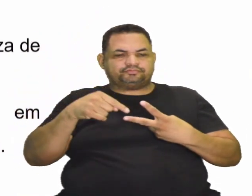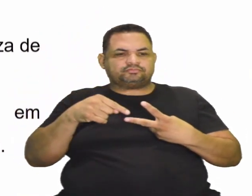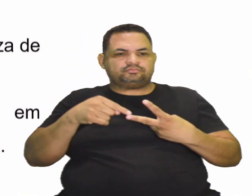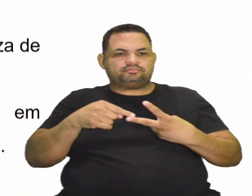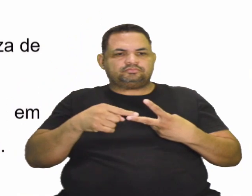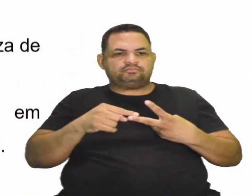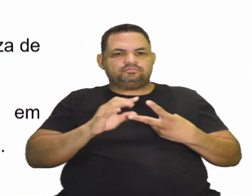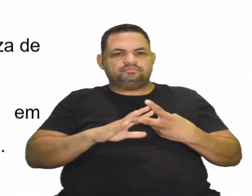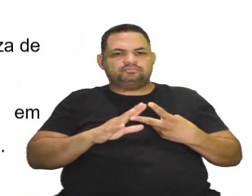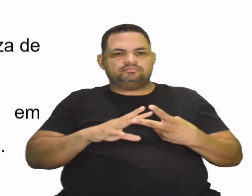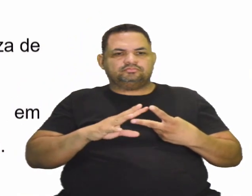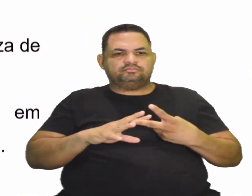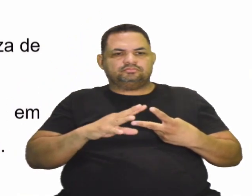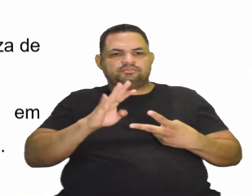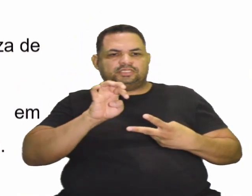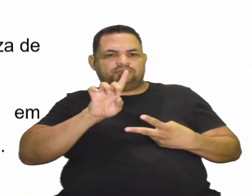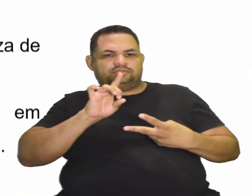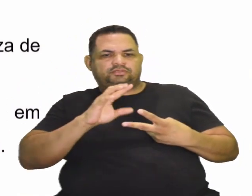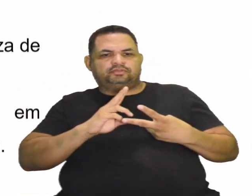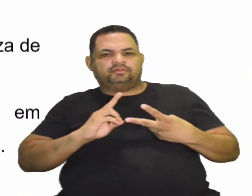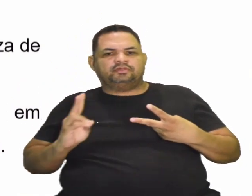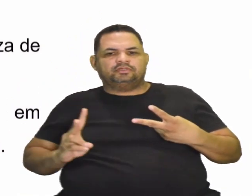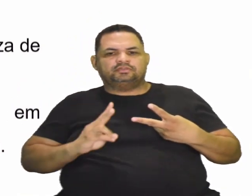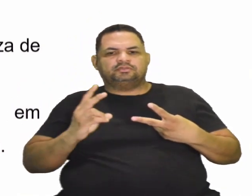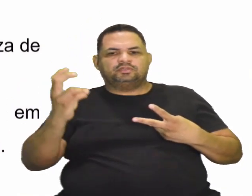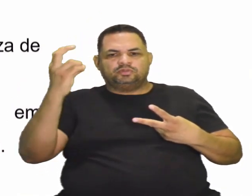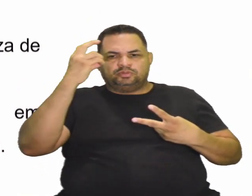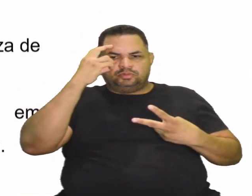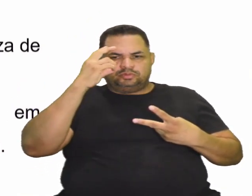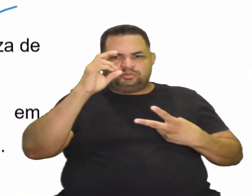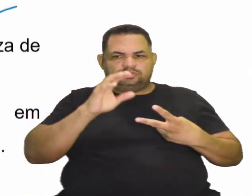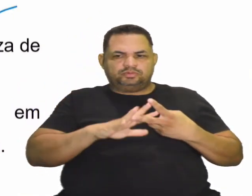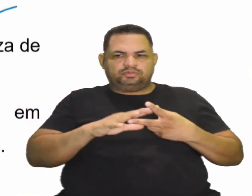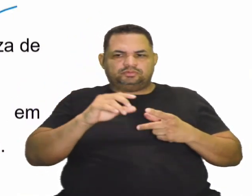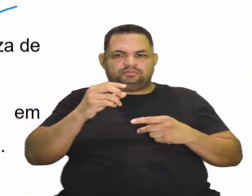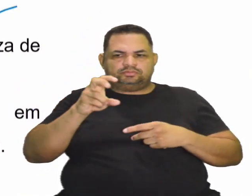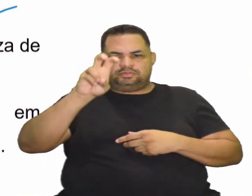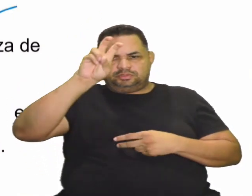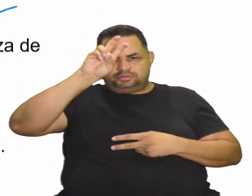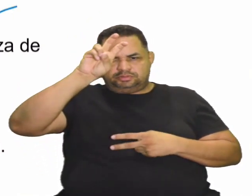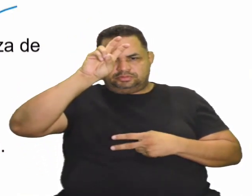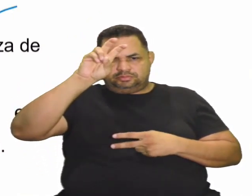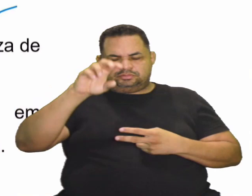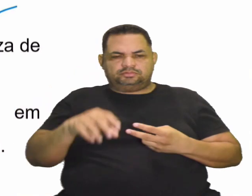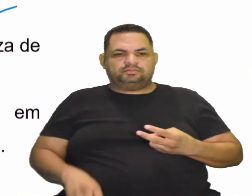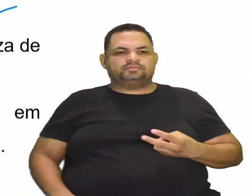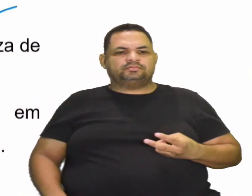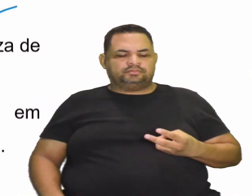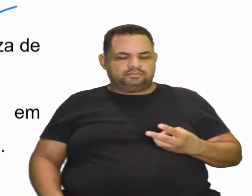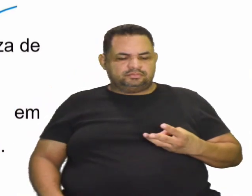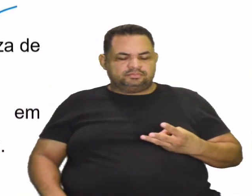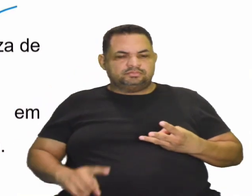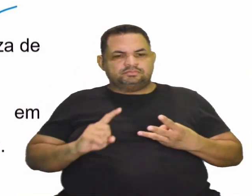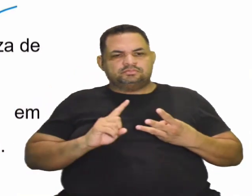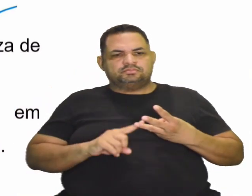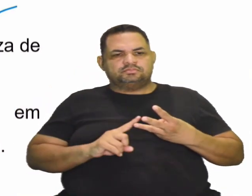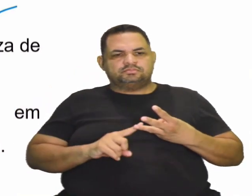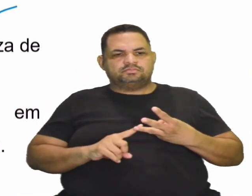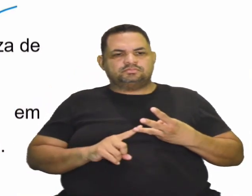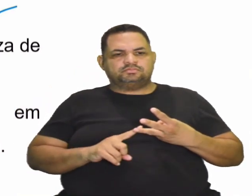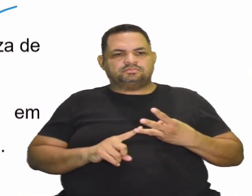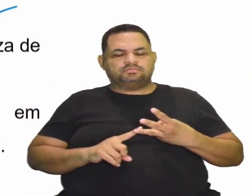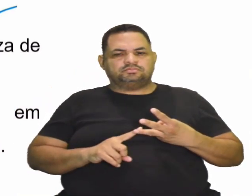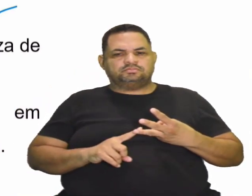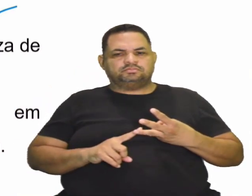Teocentrismo, valorização da cultura egípcia. Essa nós já podemos excluir, né? Então,